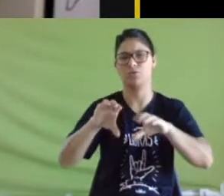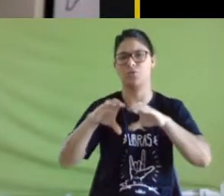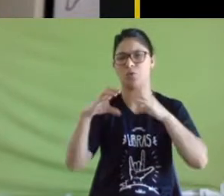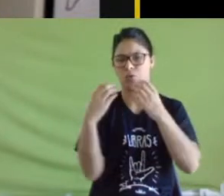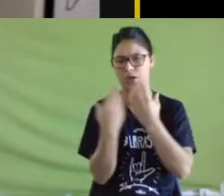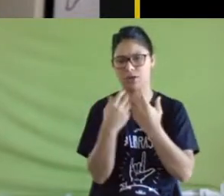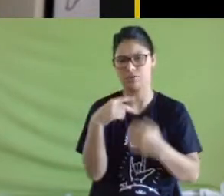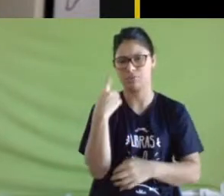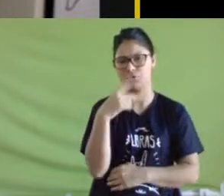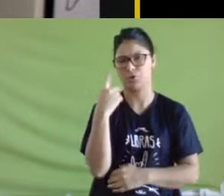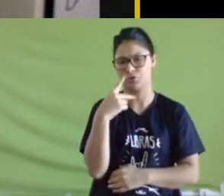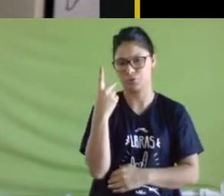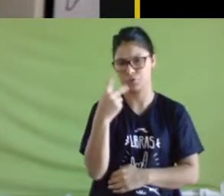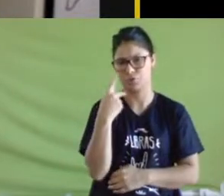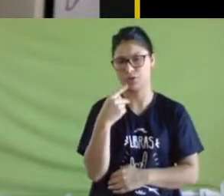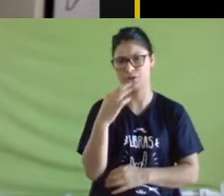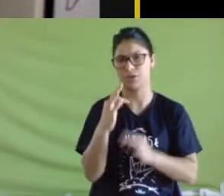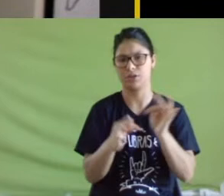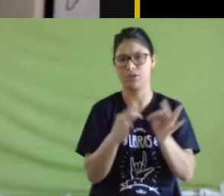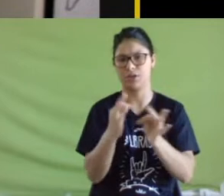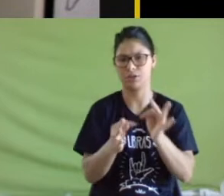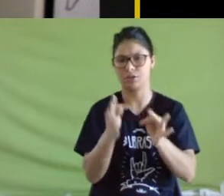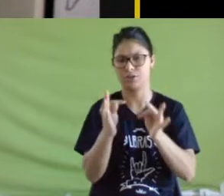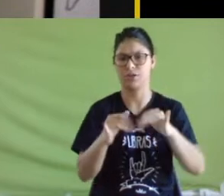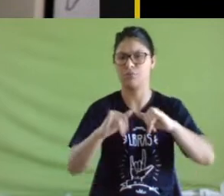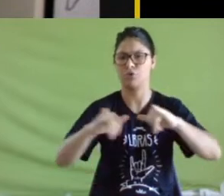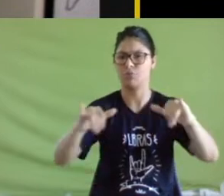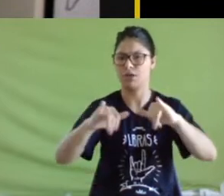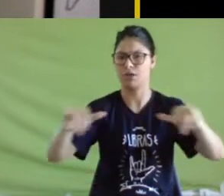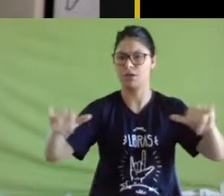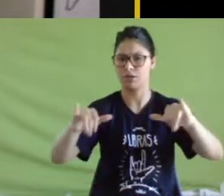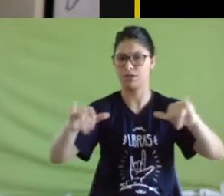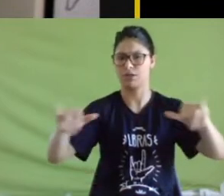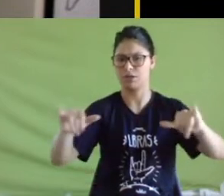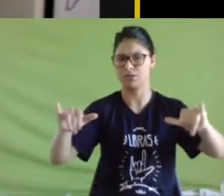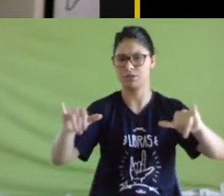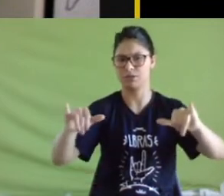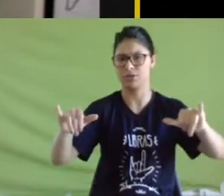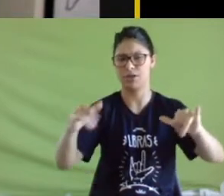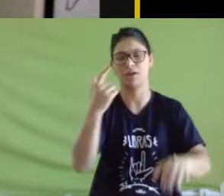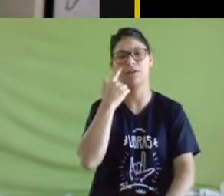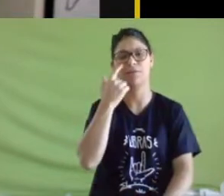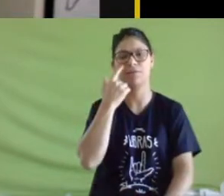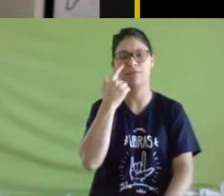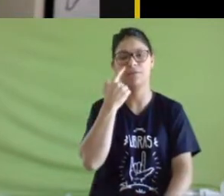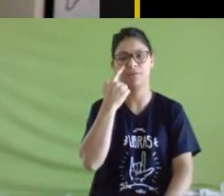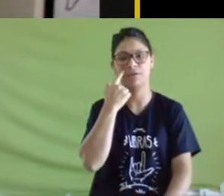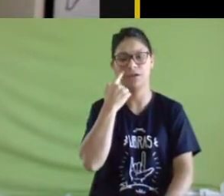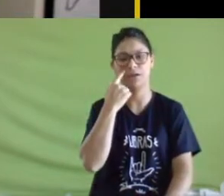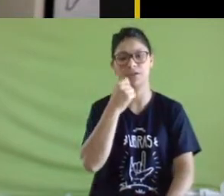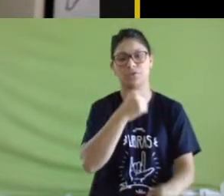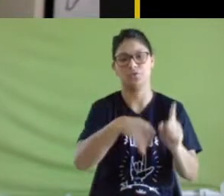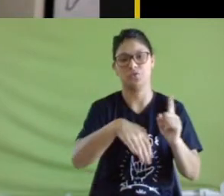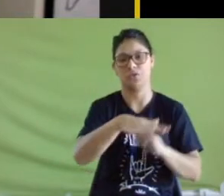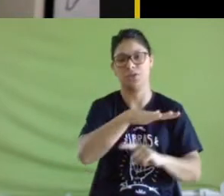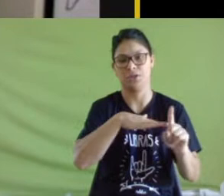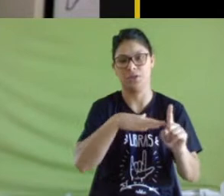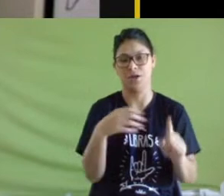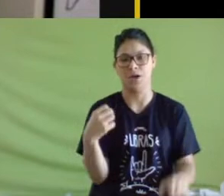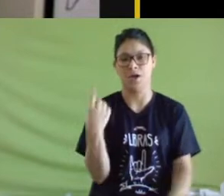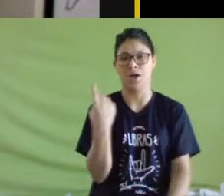politicamente, ou as técnicas, por exemplo, da propaganda comercial, como a gente vê nessa sociedade